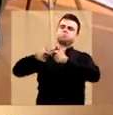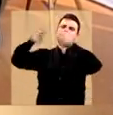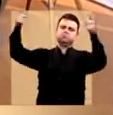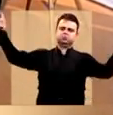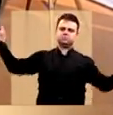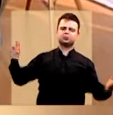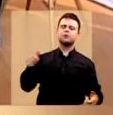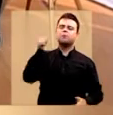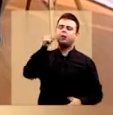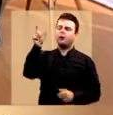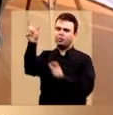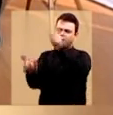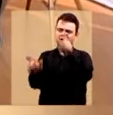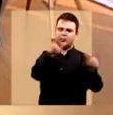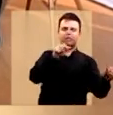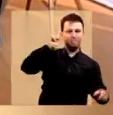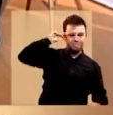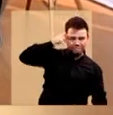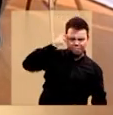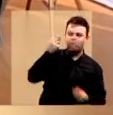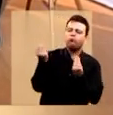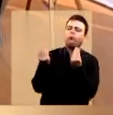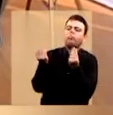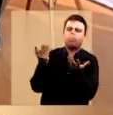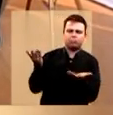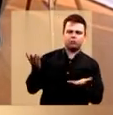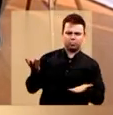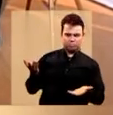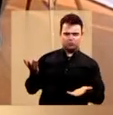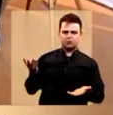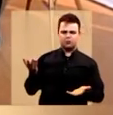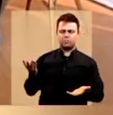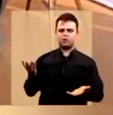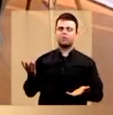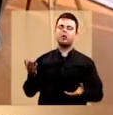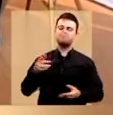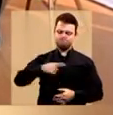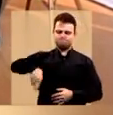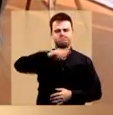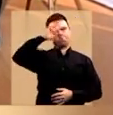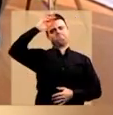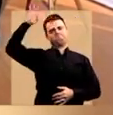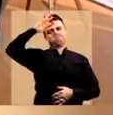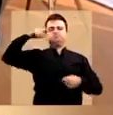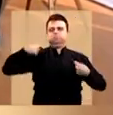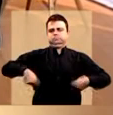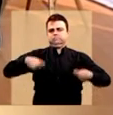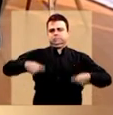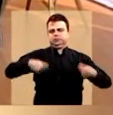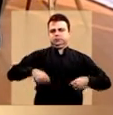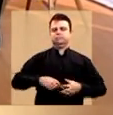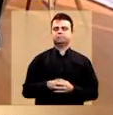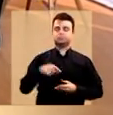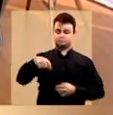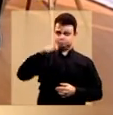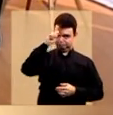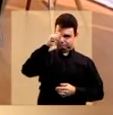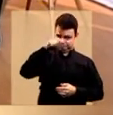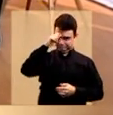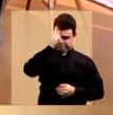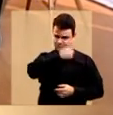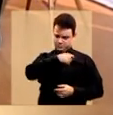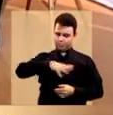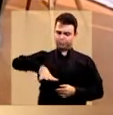mulher negra, se há algum tipo de ação específica para isso, né? Exato. A gente precisa saber. Isso dentro do município,